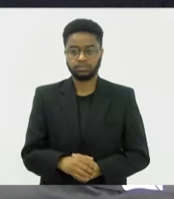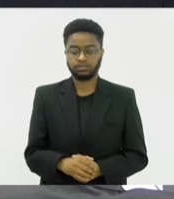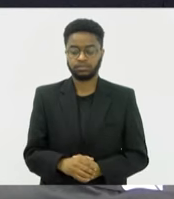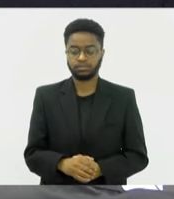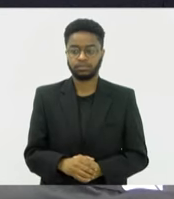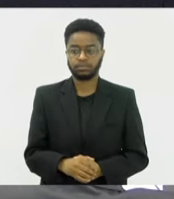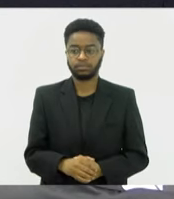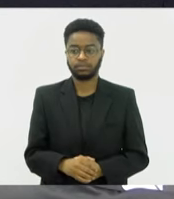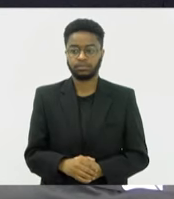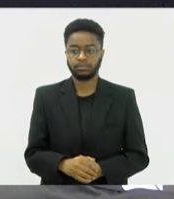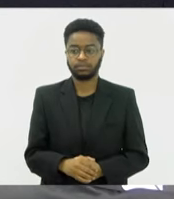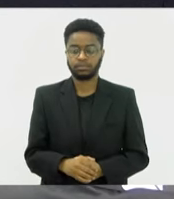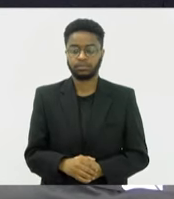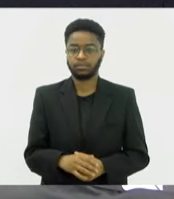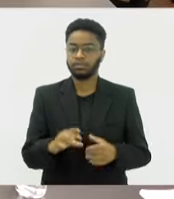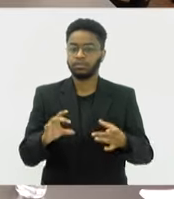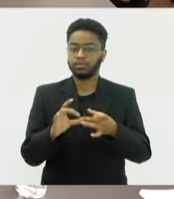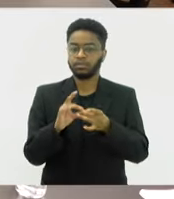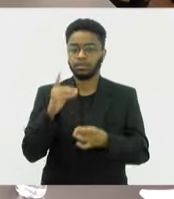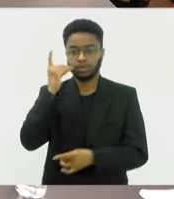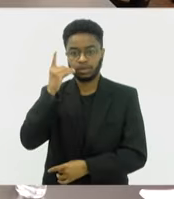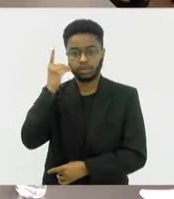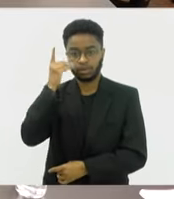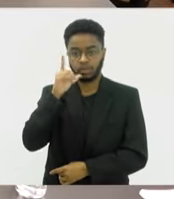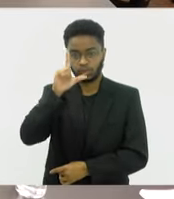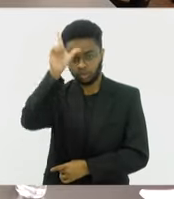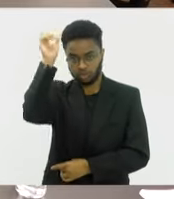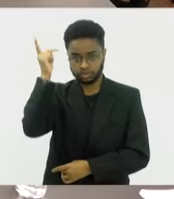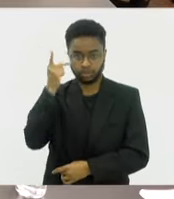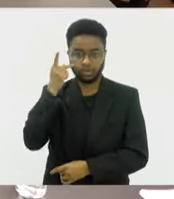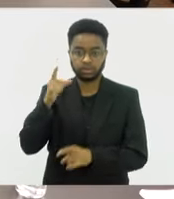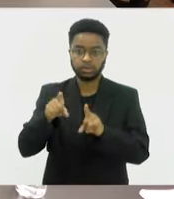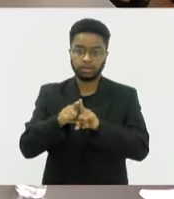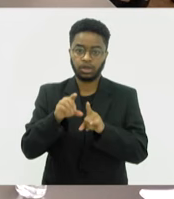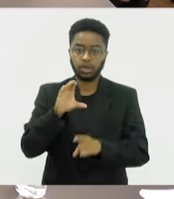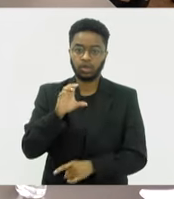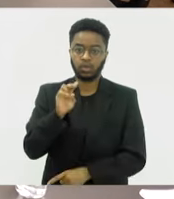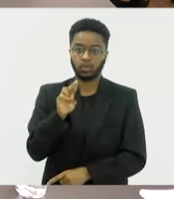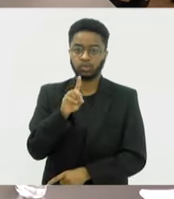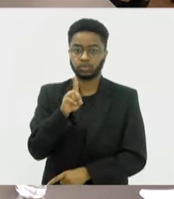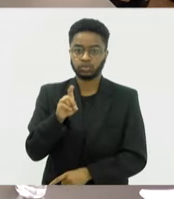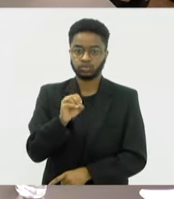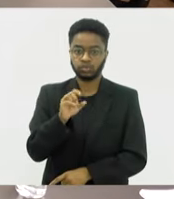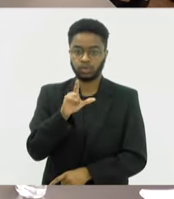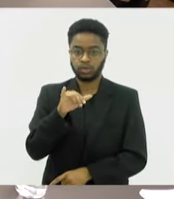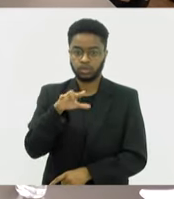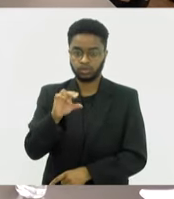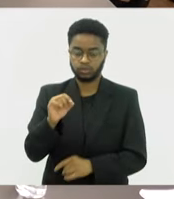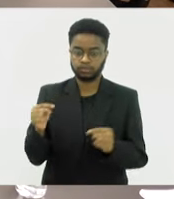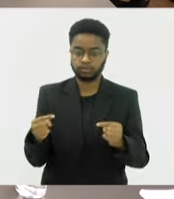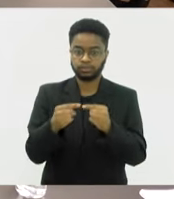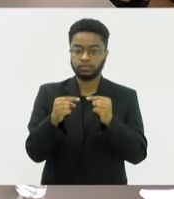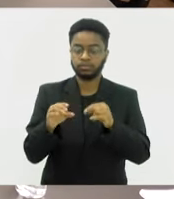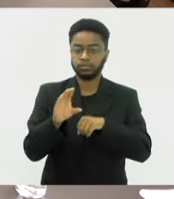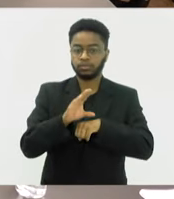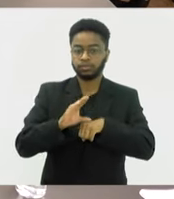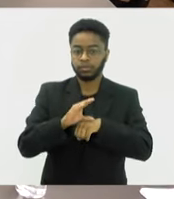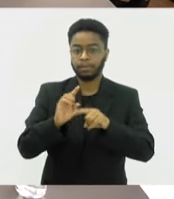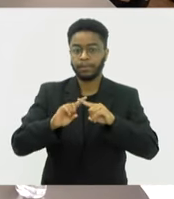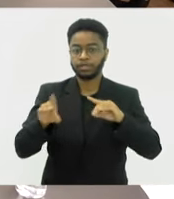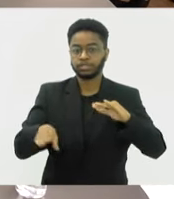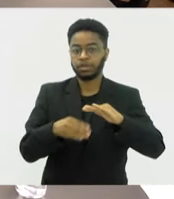do magistério do deputado Luiz Paulo e do deputado Cozzolino pela constitucionalidade com